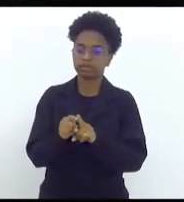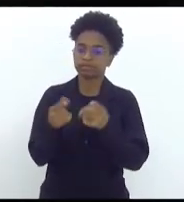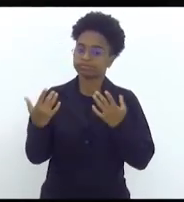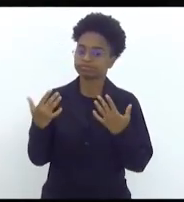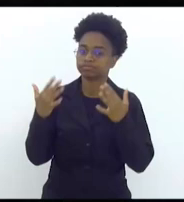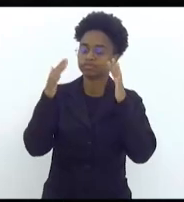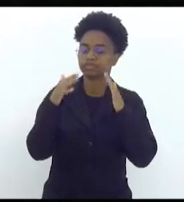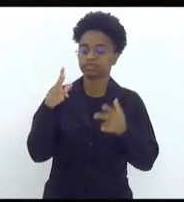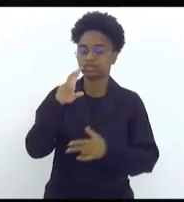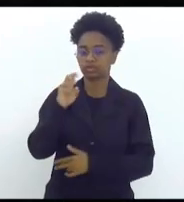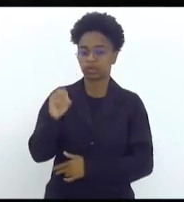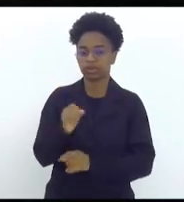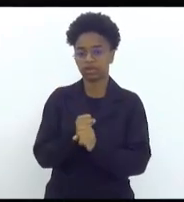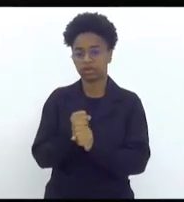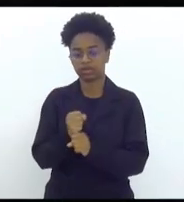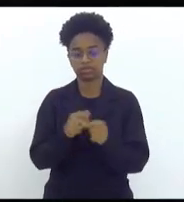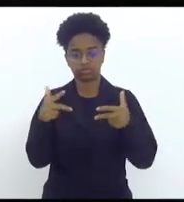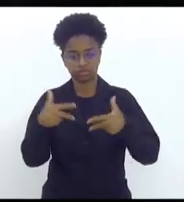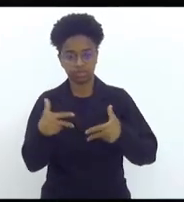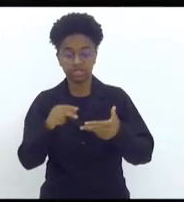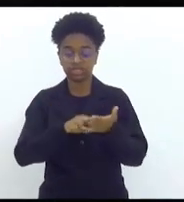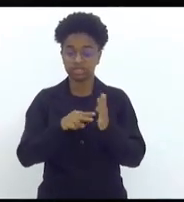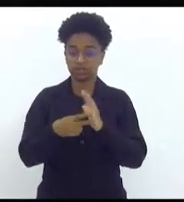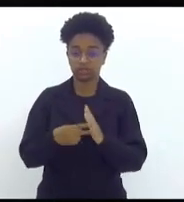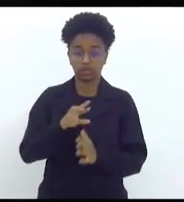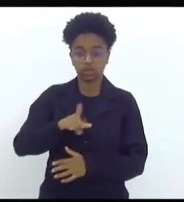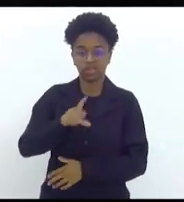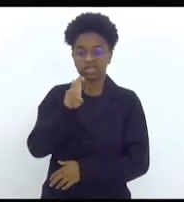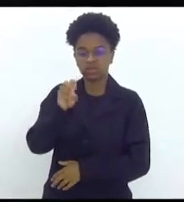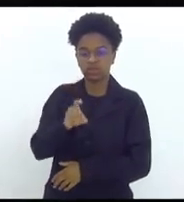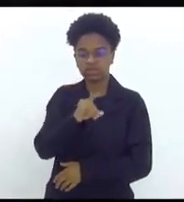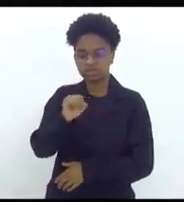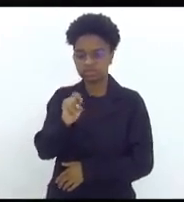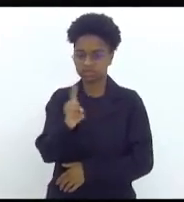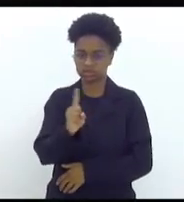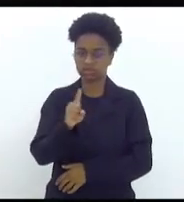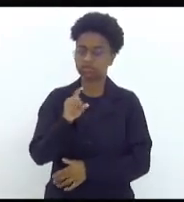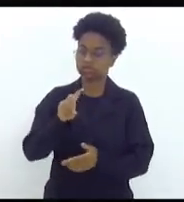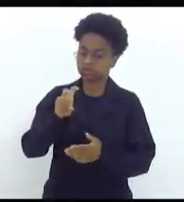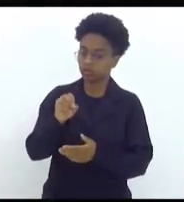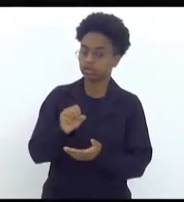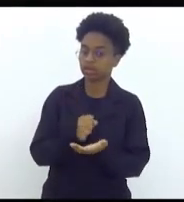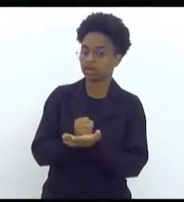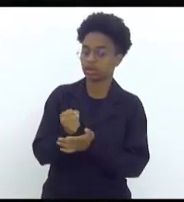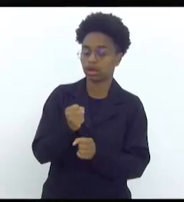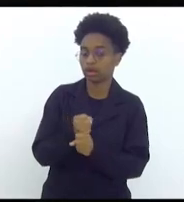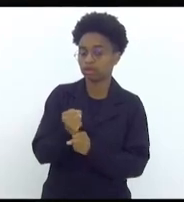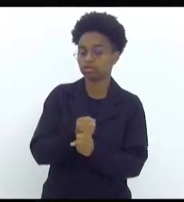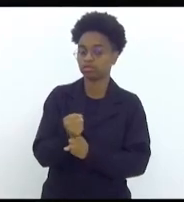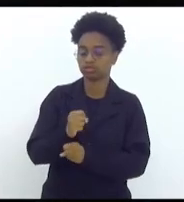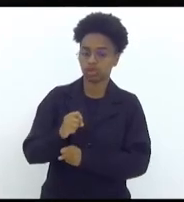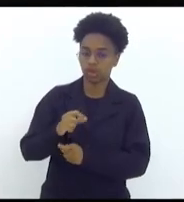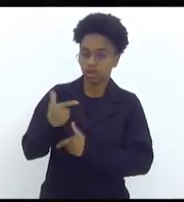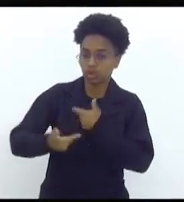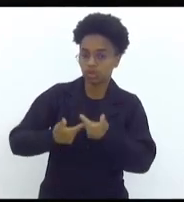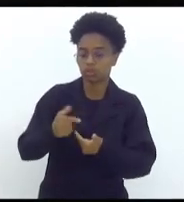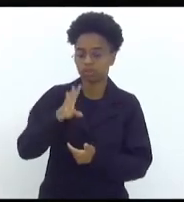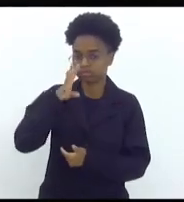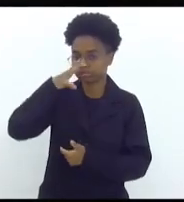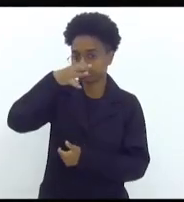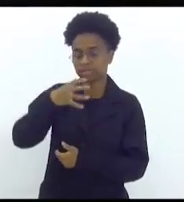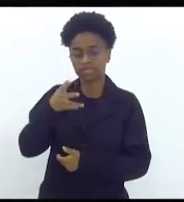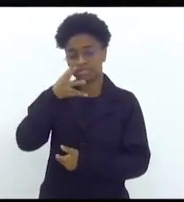50 anos de hip hop é dizer que não são 50 dias são 50 anos de luta de resistência que salvaram